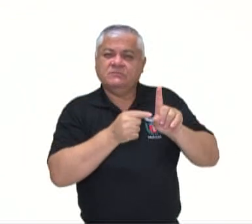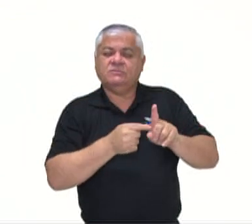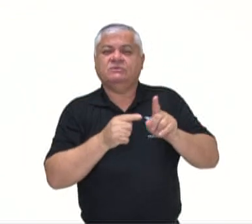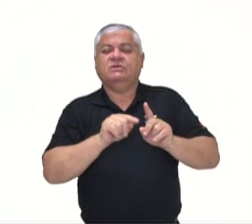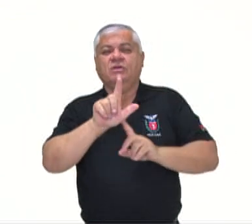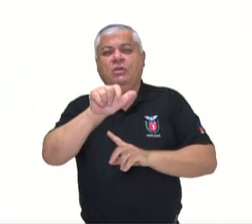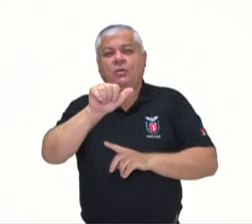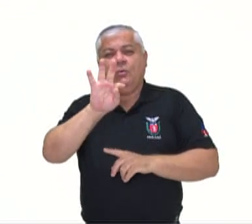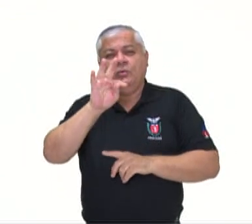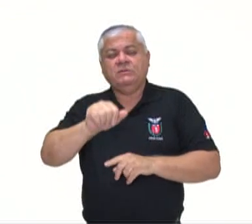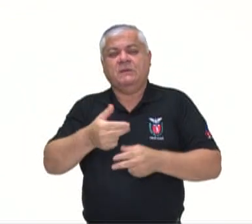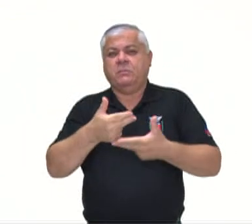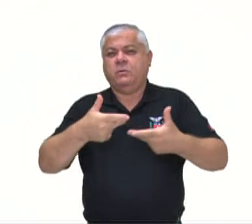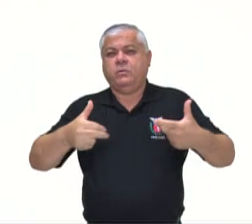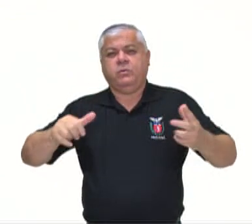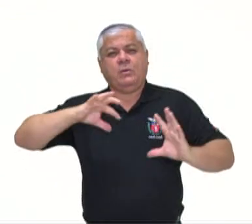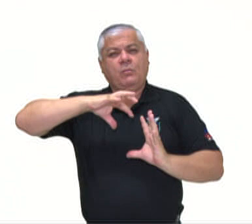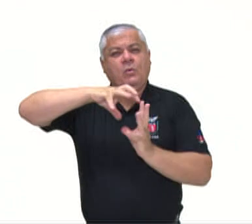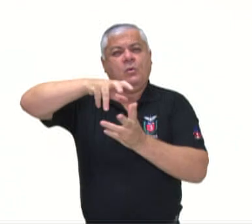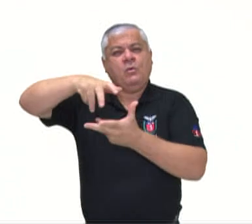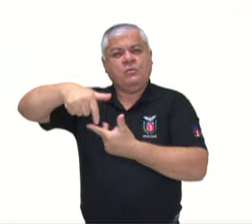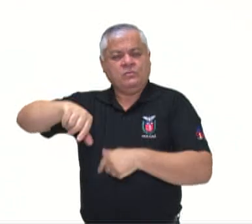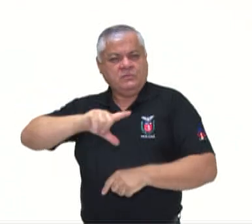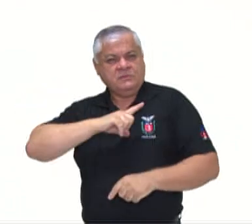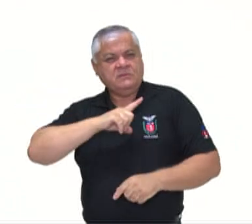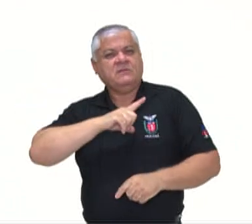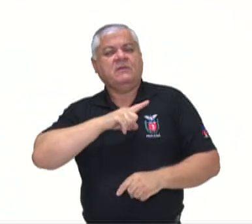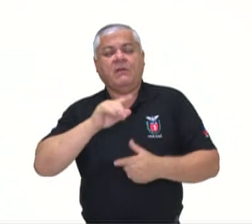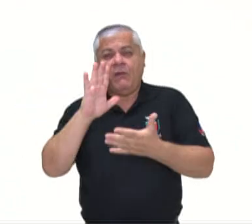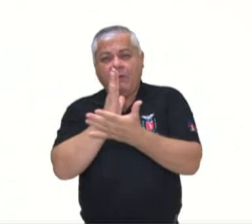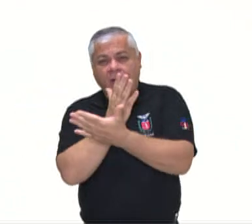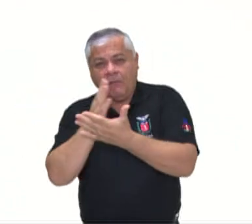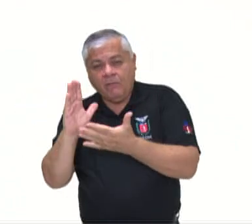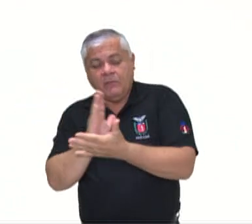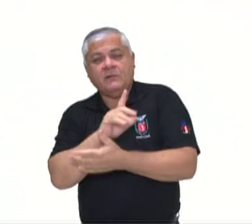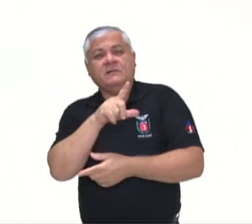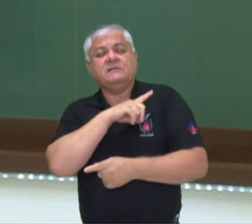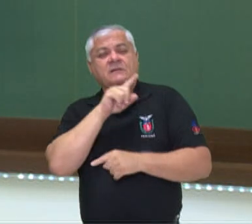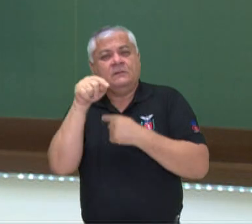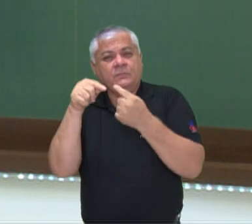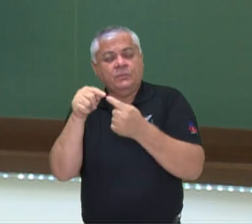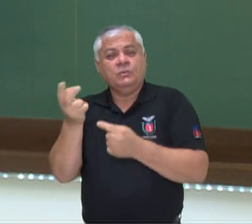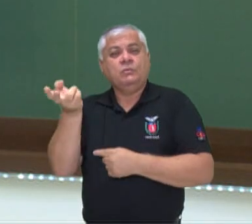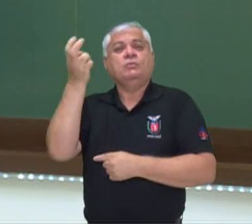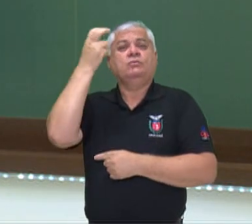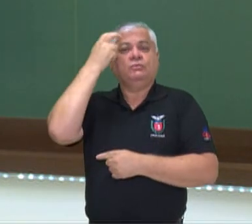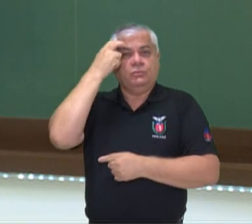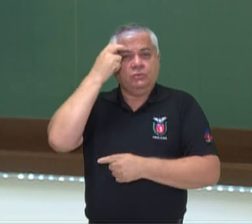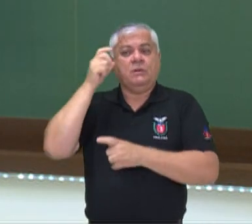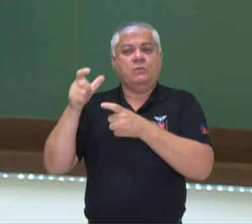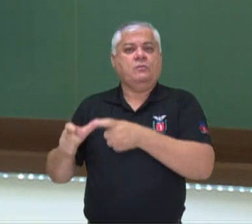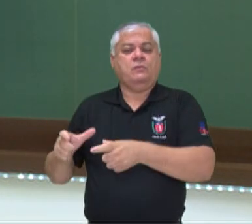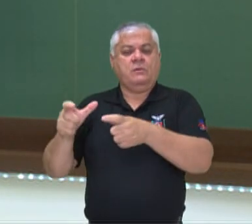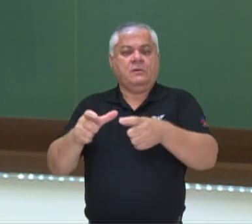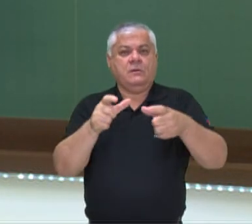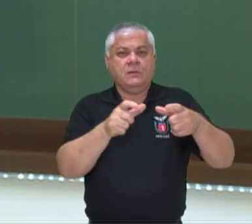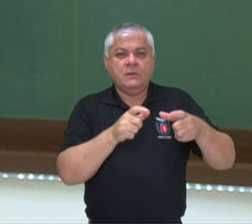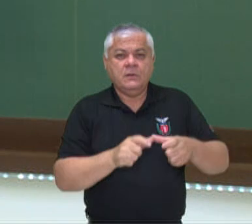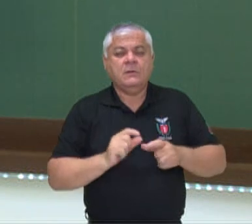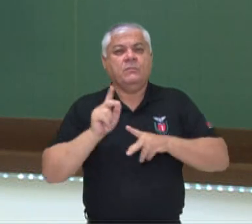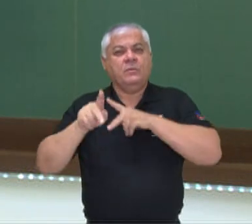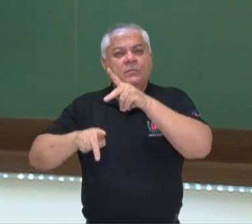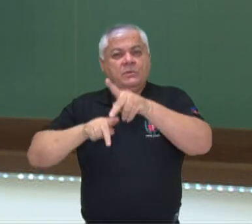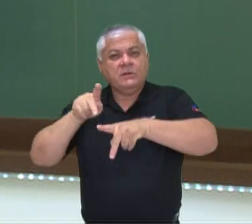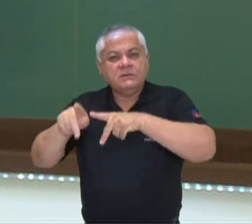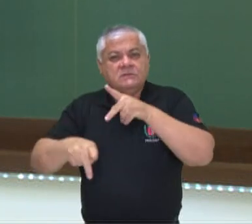luta espalhadas pelo mundo, muitas até relacionadas à cultura de uma determinada população, de